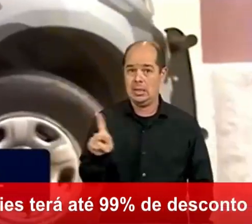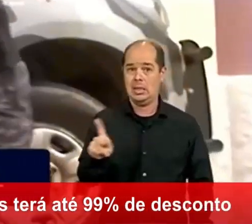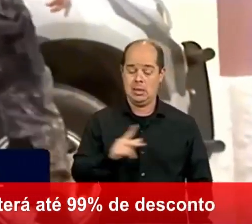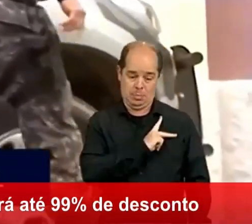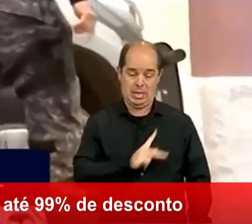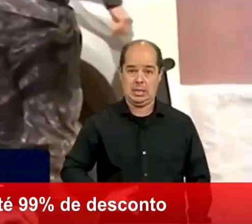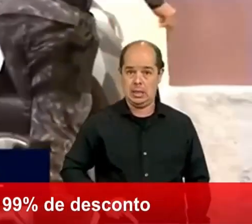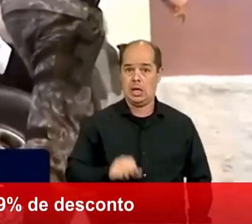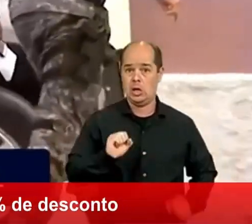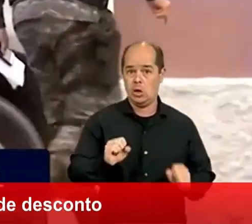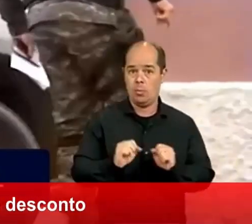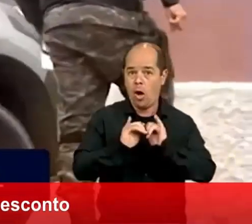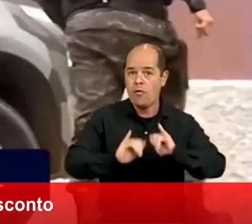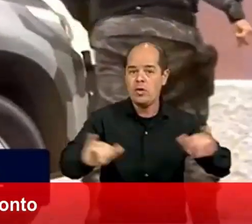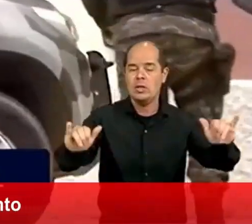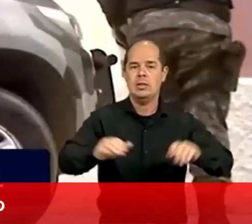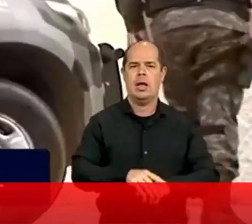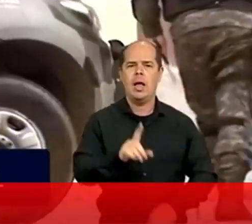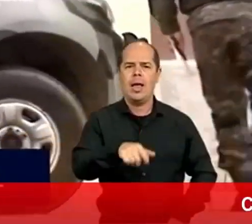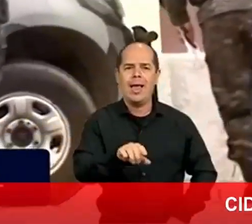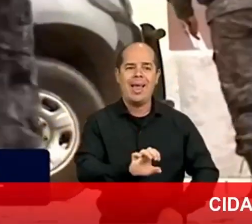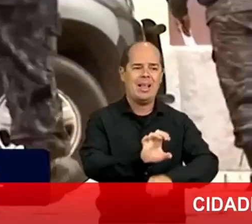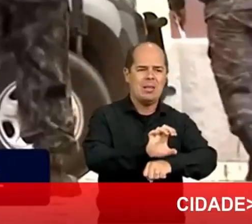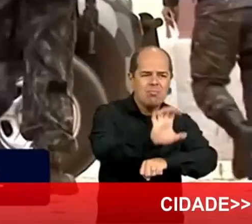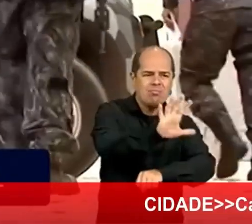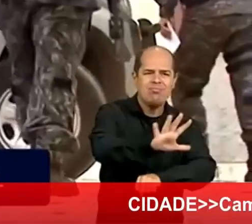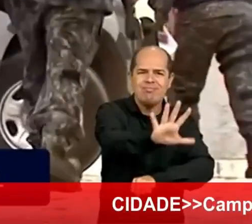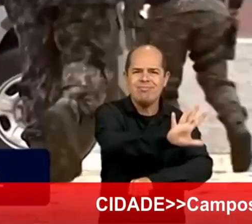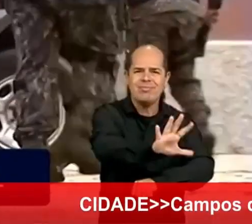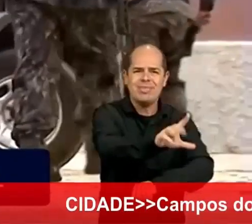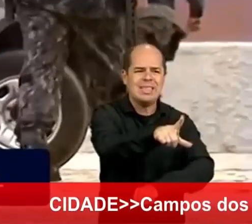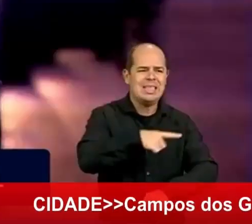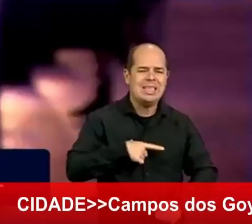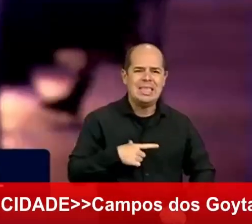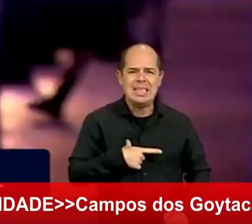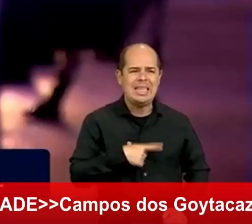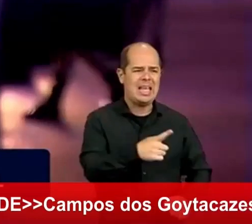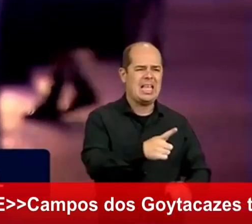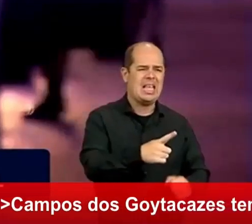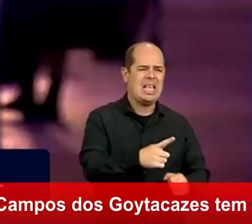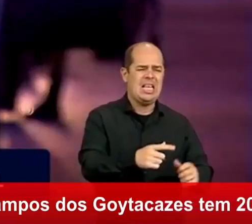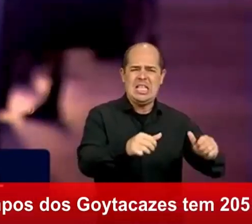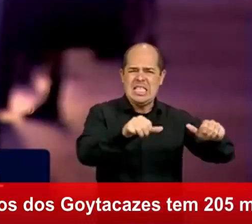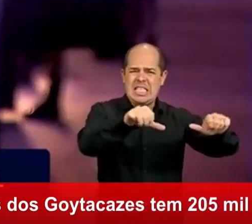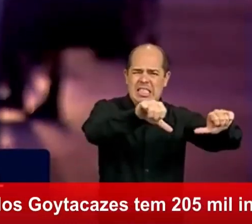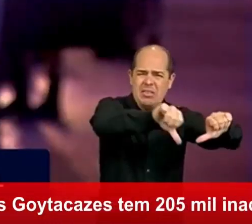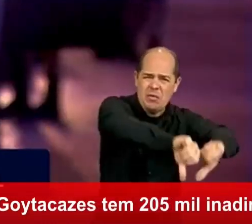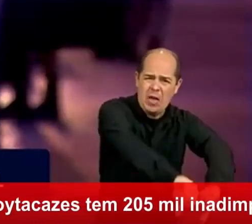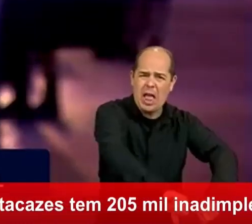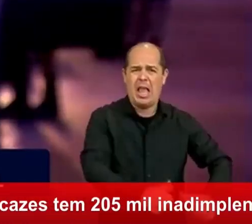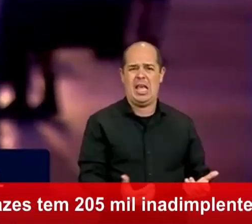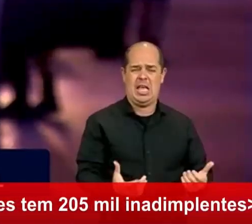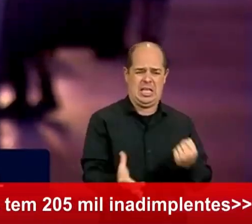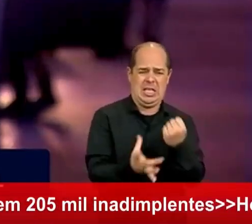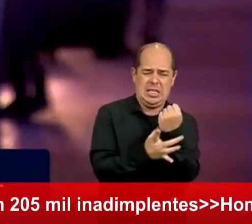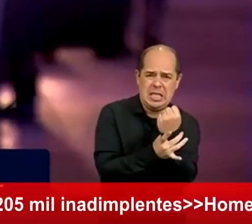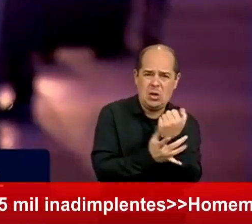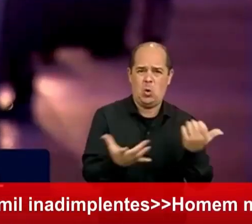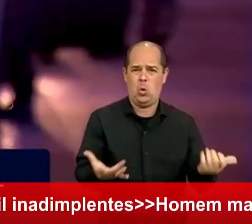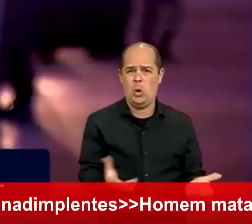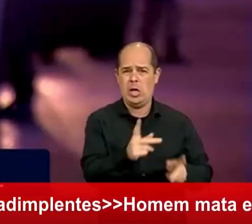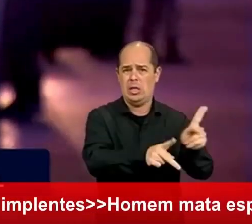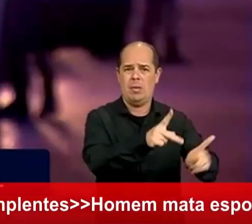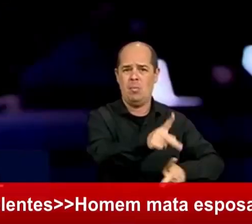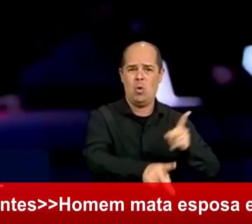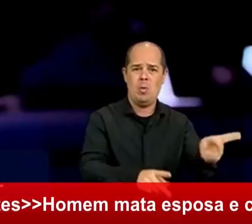É aplicada quando um ente federado passa por uma grave crise na segurança pública e já esgotou todos os instrumentos e mecanismos para